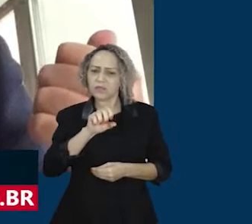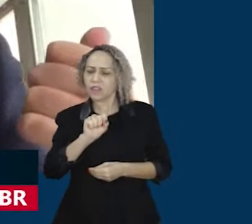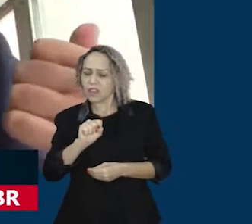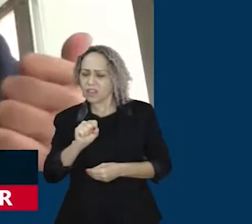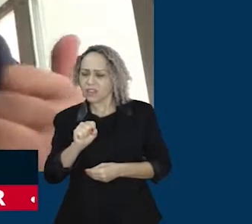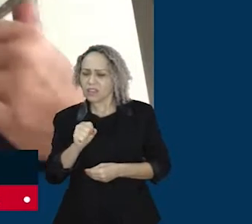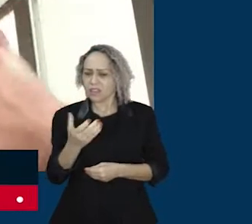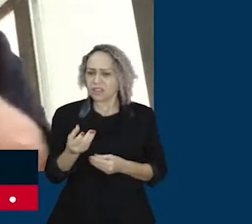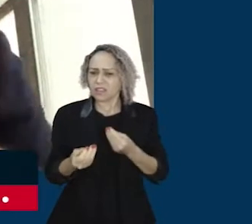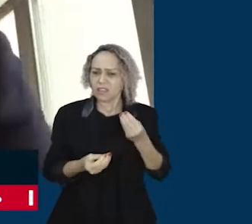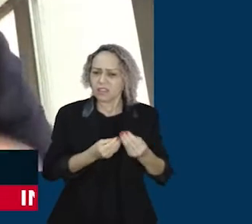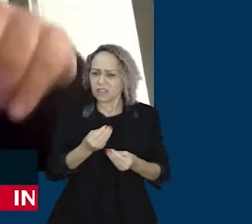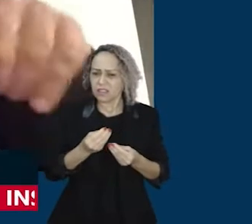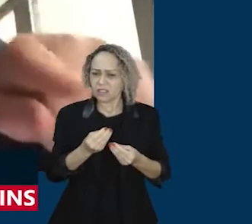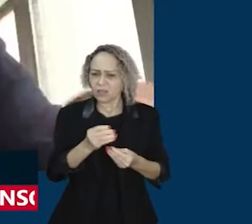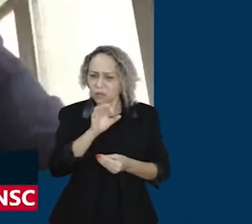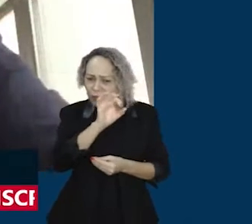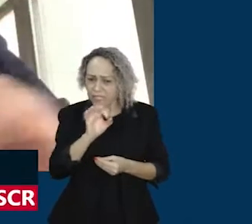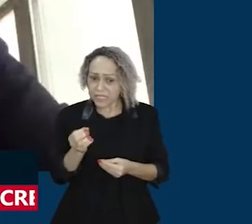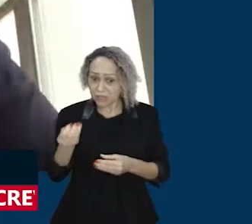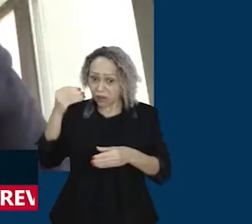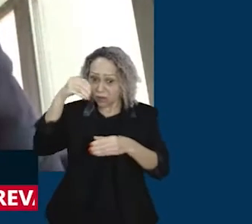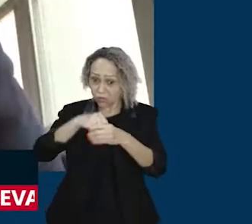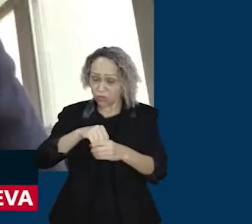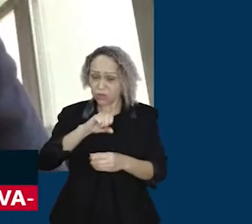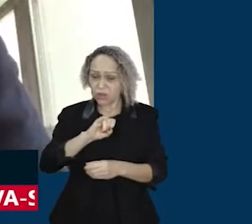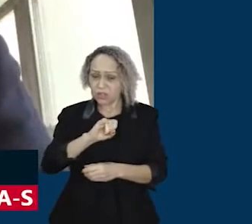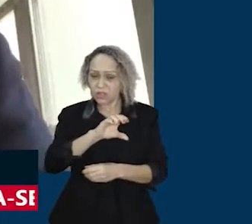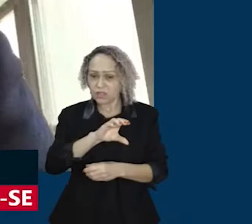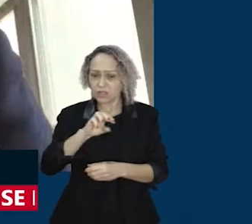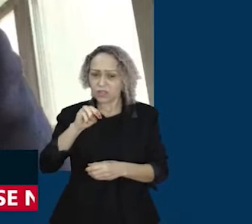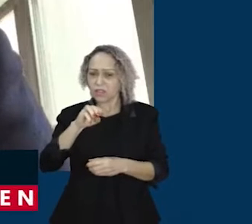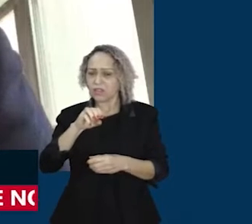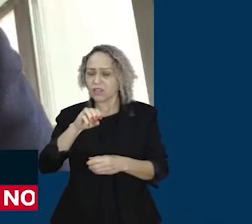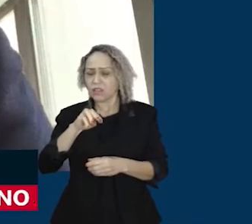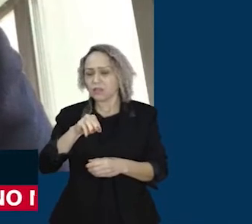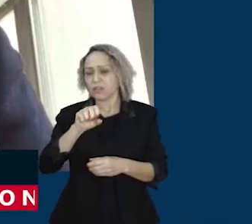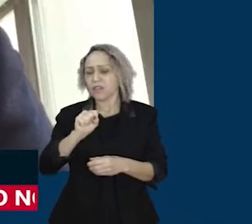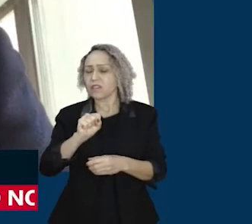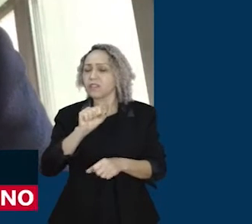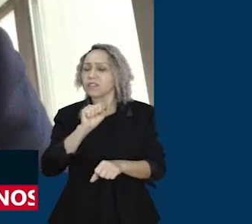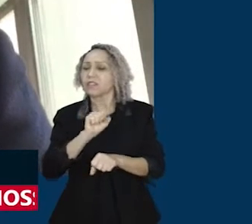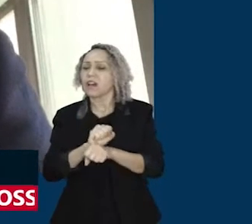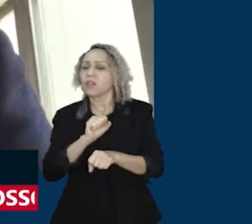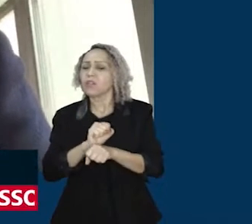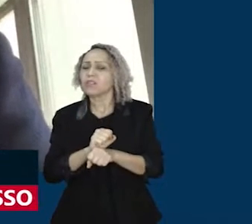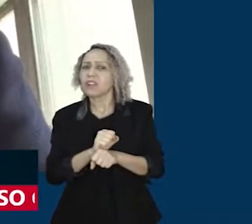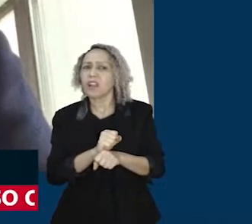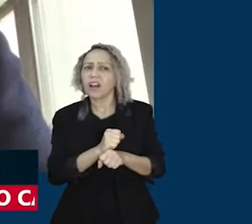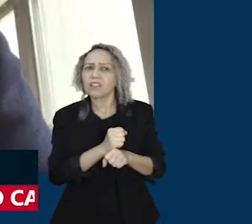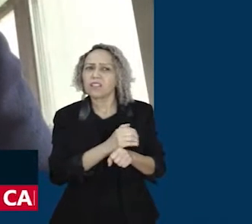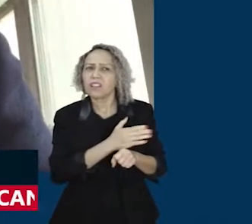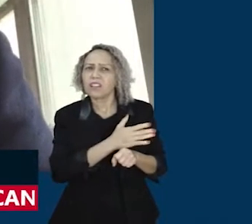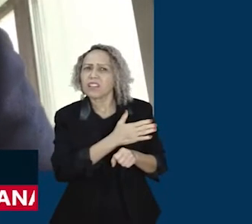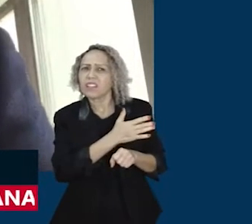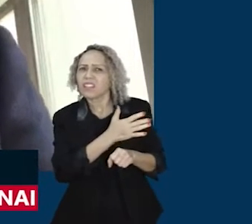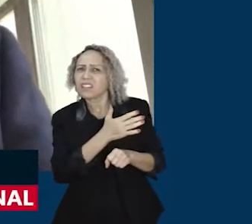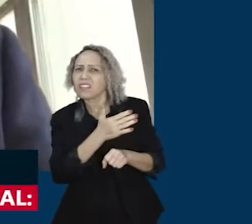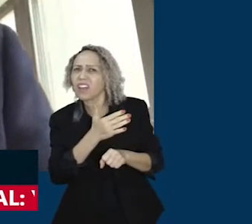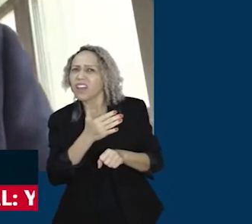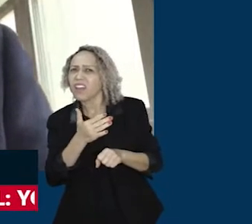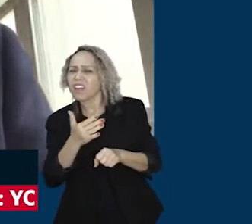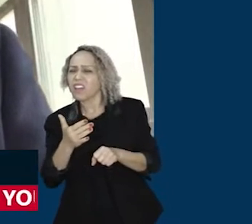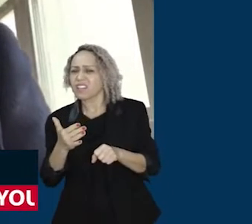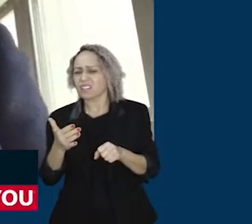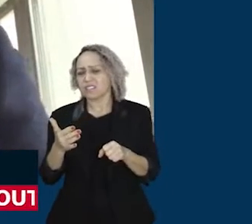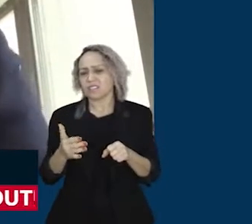2021 e vai estar congelado por compromisso assumido por eles até o final deste ano e, se for necessário, até mais